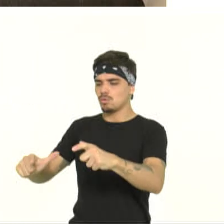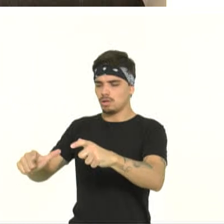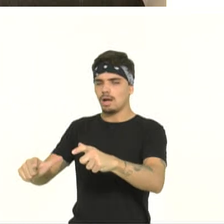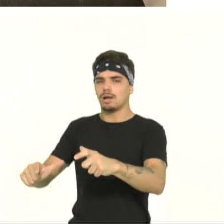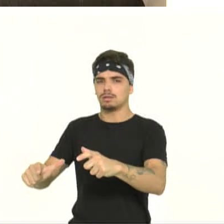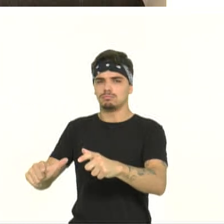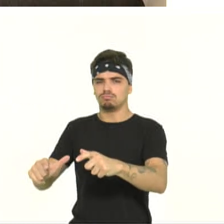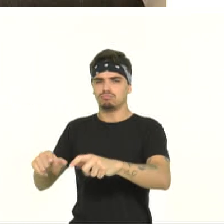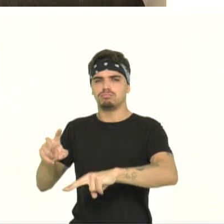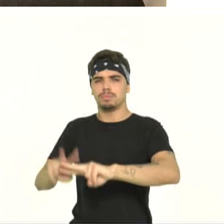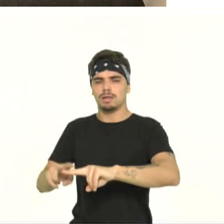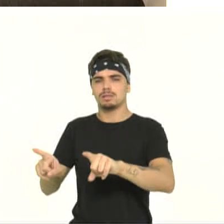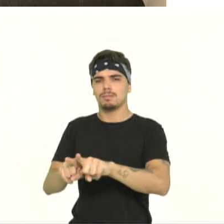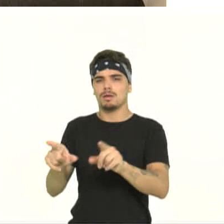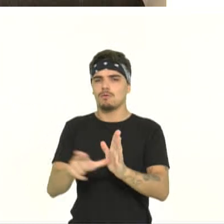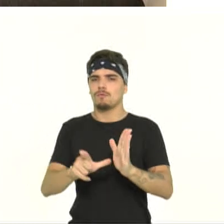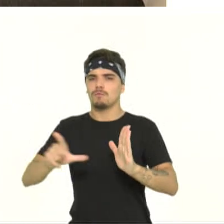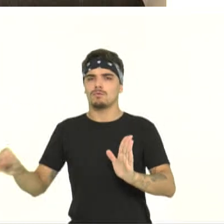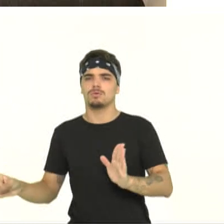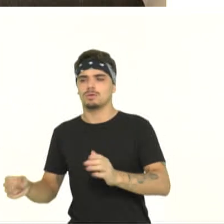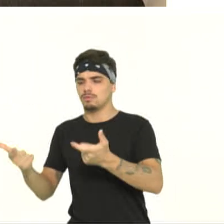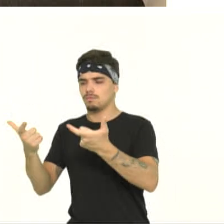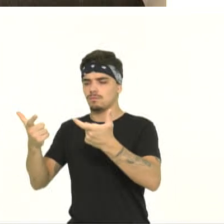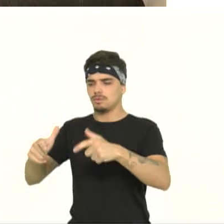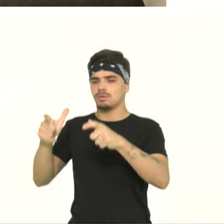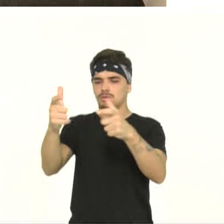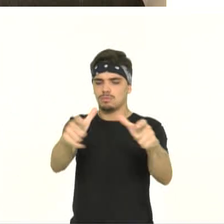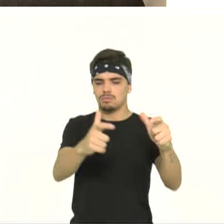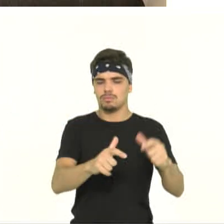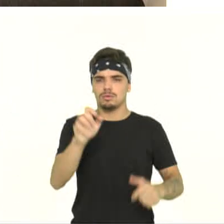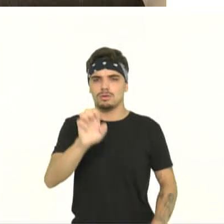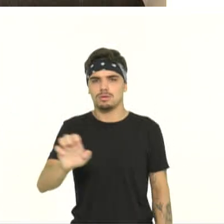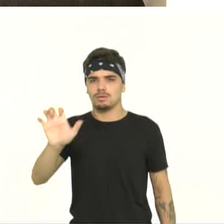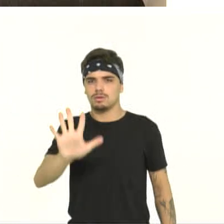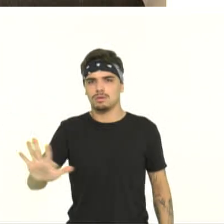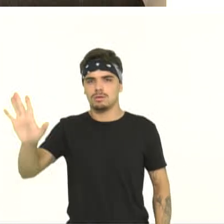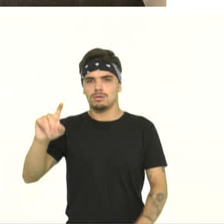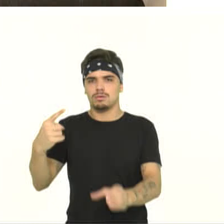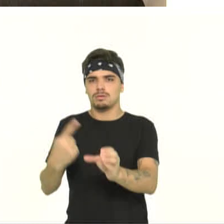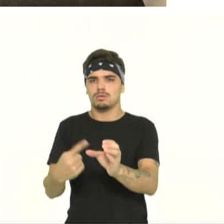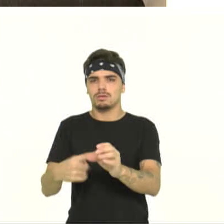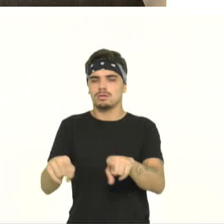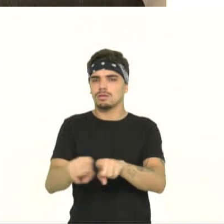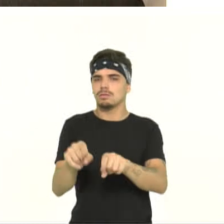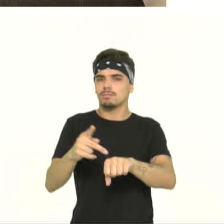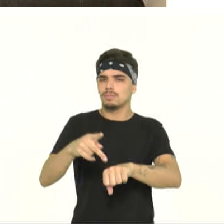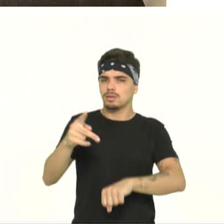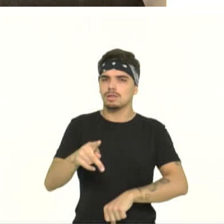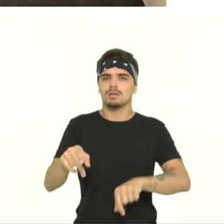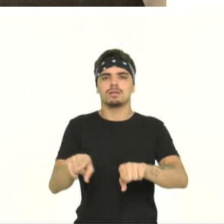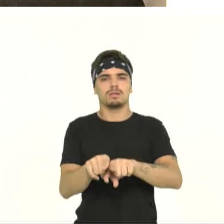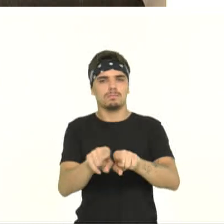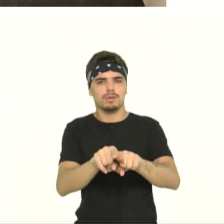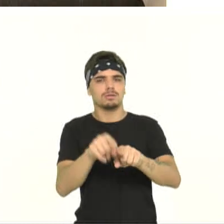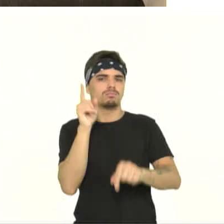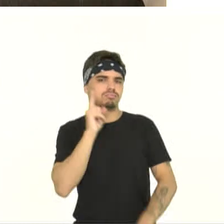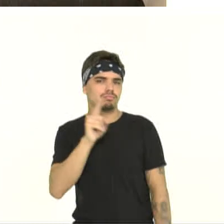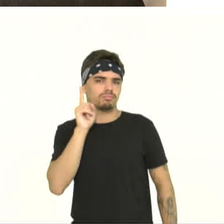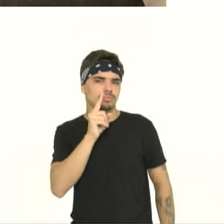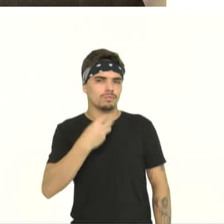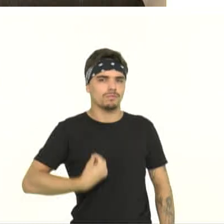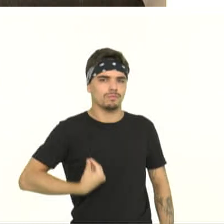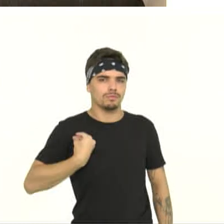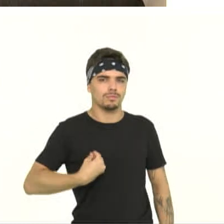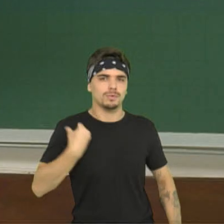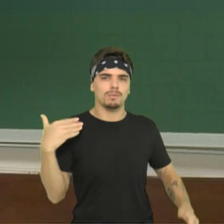fugiu, exilando-se em diferentes países europeus e posteriormente nos Estados Unidos, onde viveu até a sua